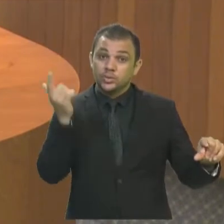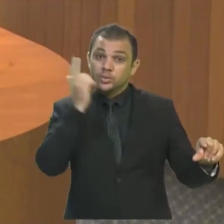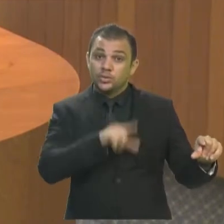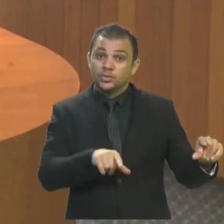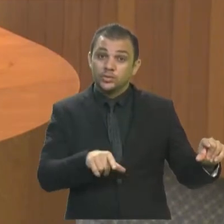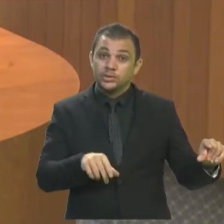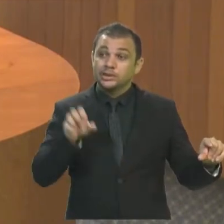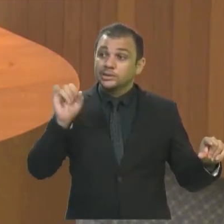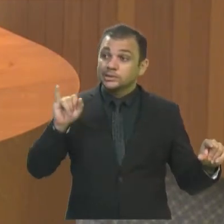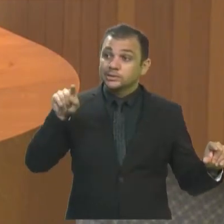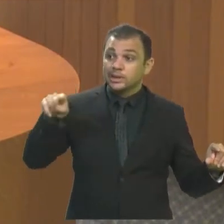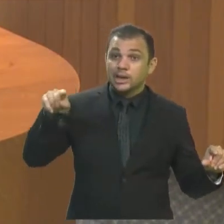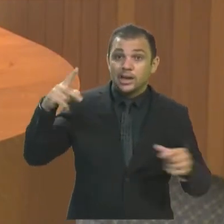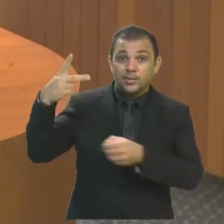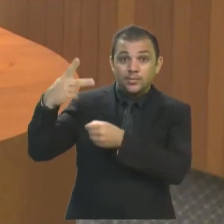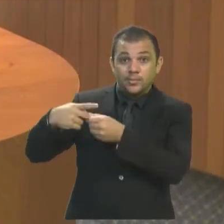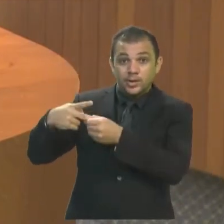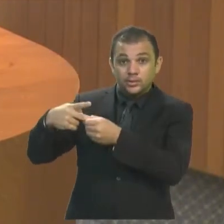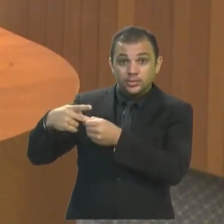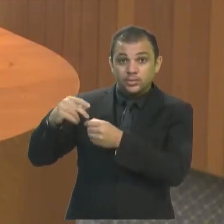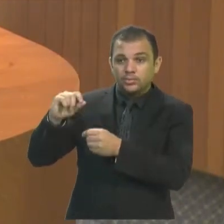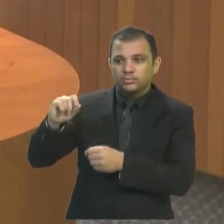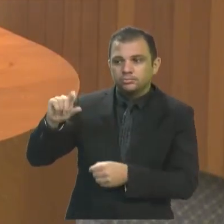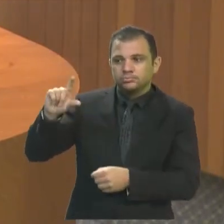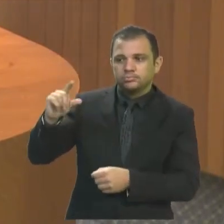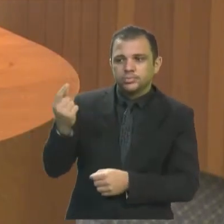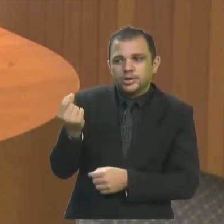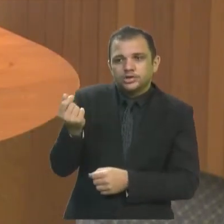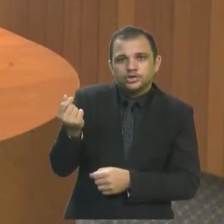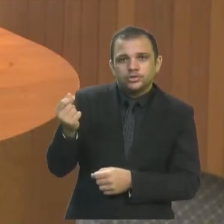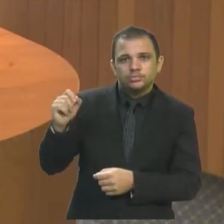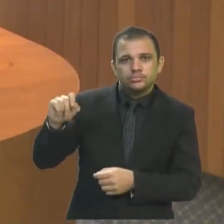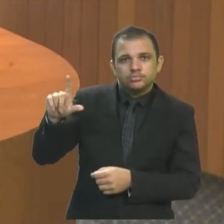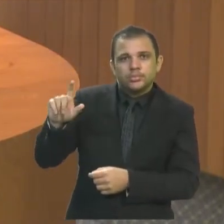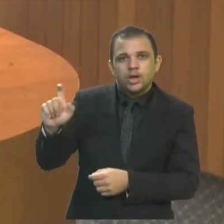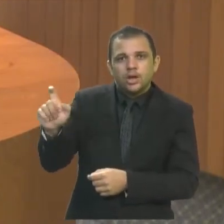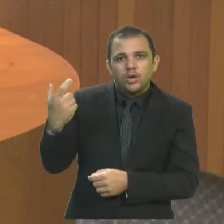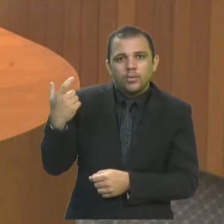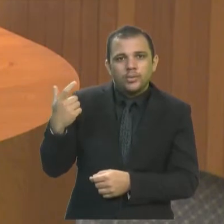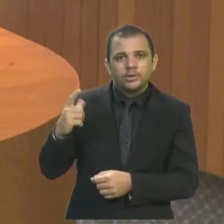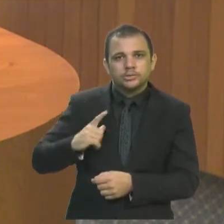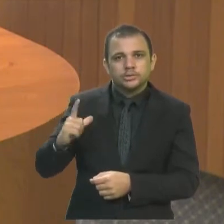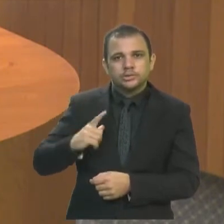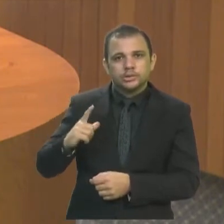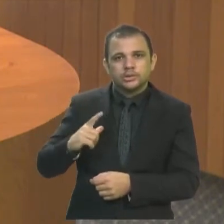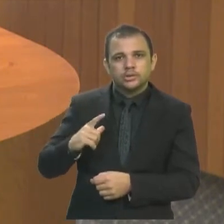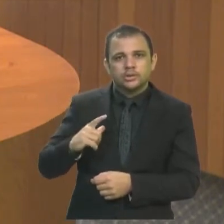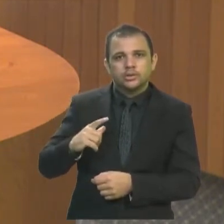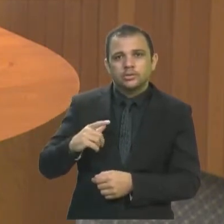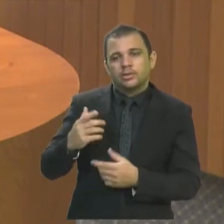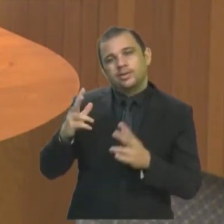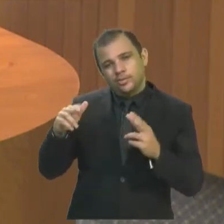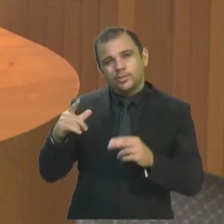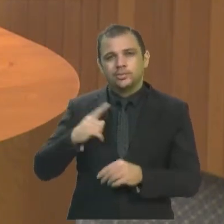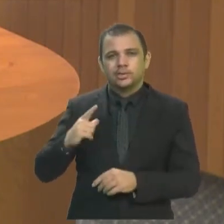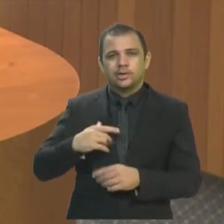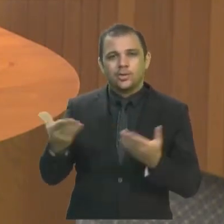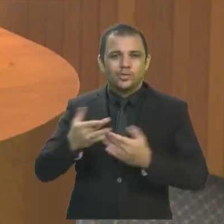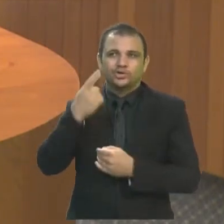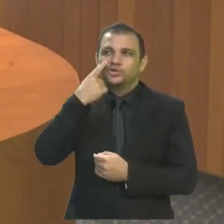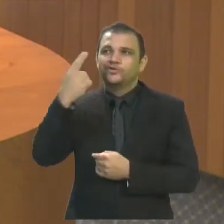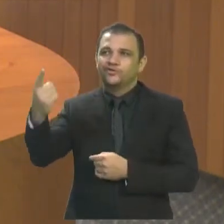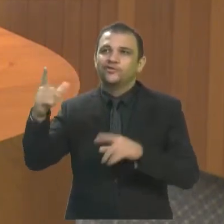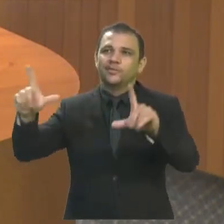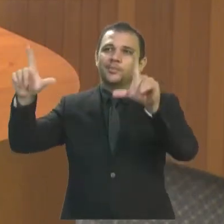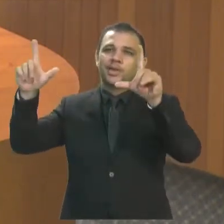que nós estamos vendo agora, bomba, vendendo gasolina a 5,30, 5,40, 5,50,